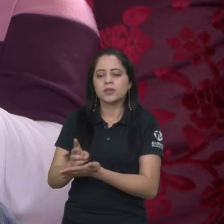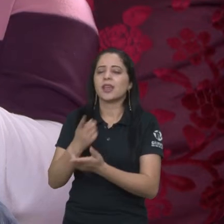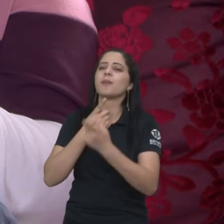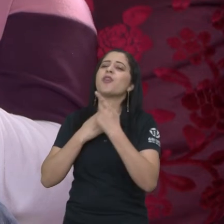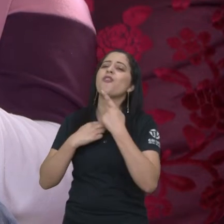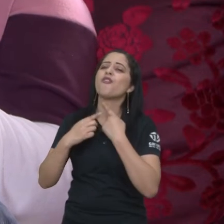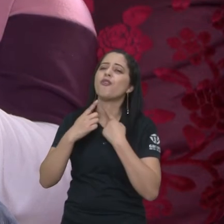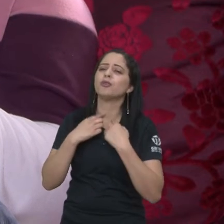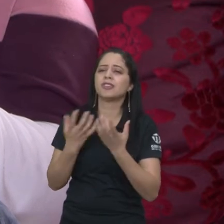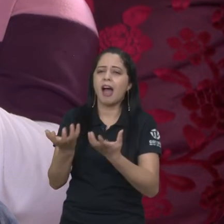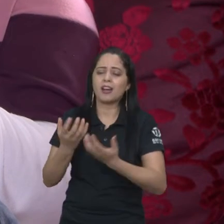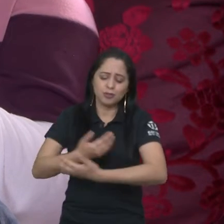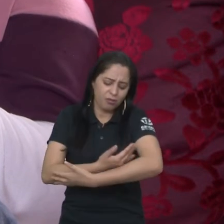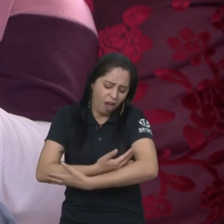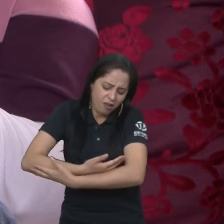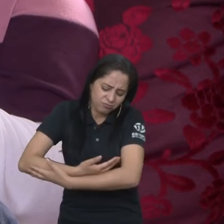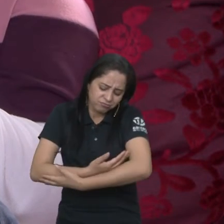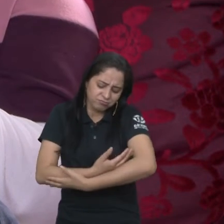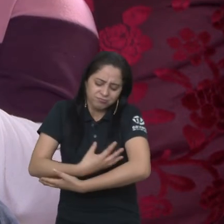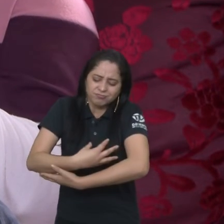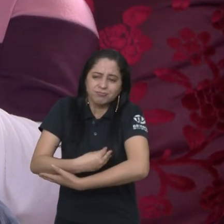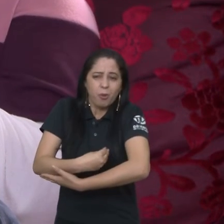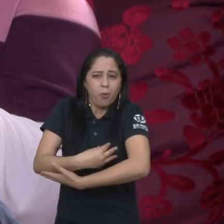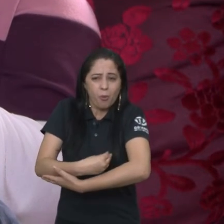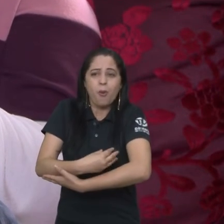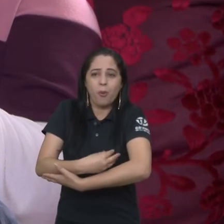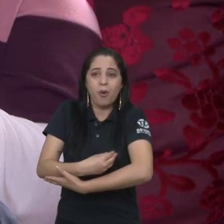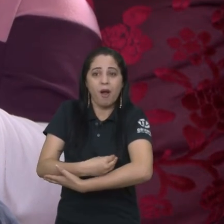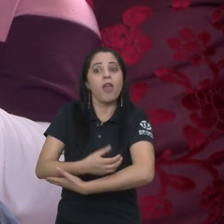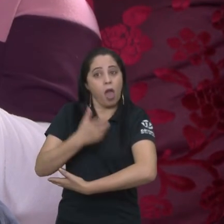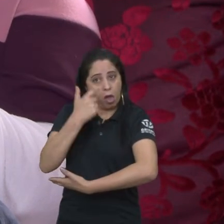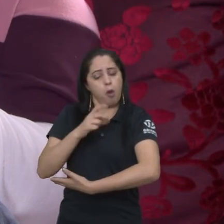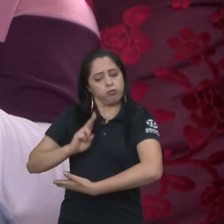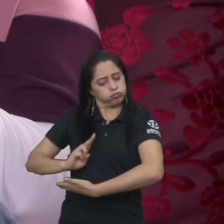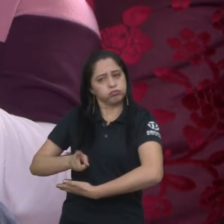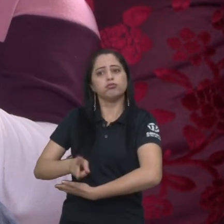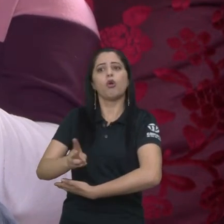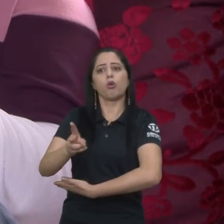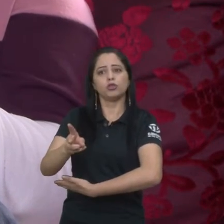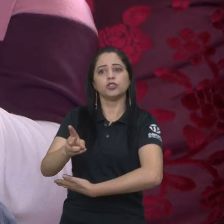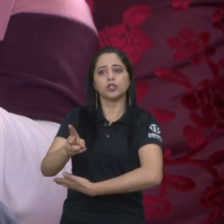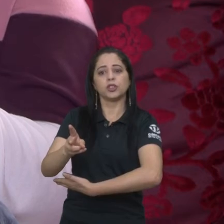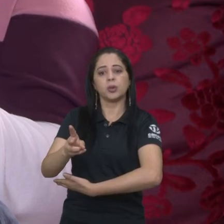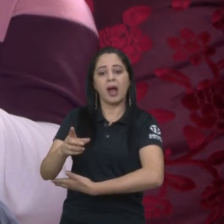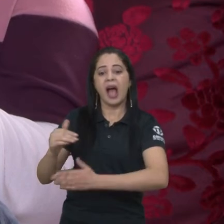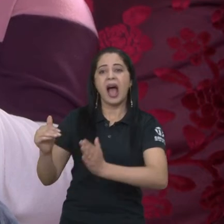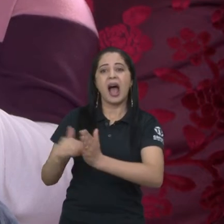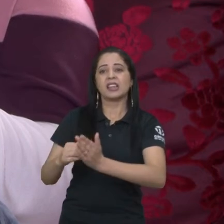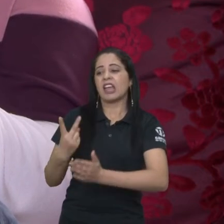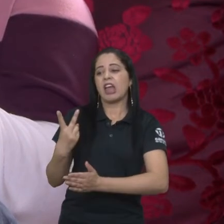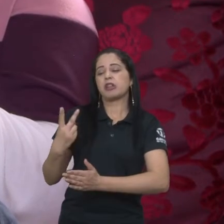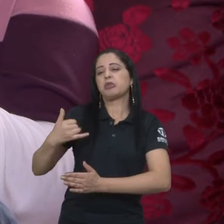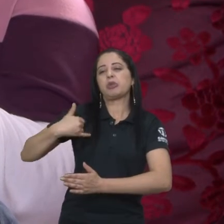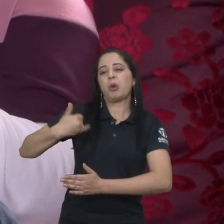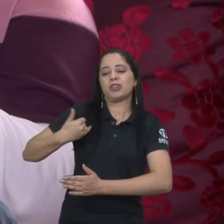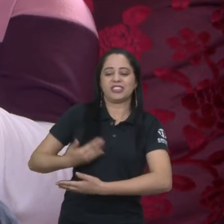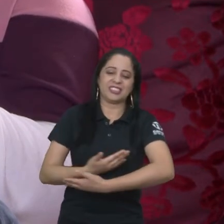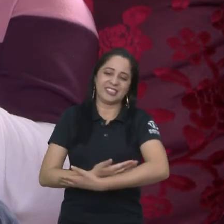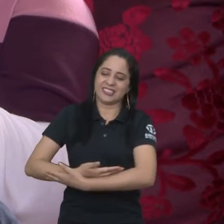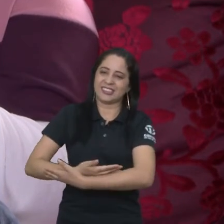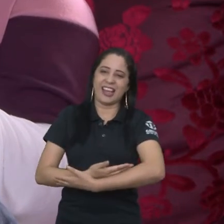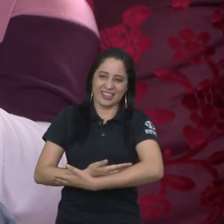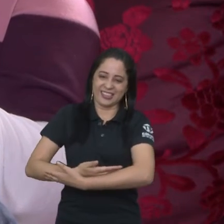foi uma vontade de amamentar mesmo, sempre do começo mesmo. E continuarei até, se possível, 2 anos ou até